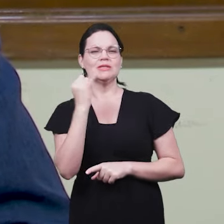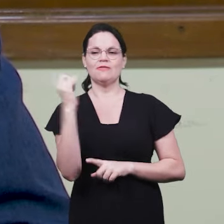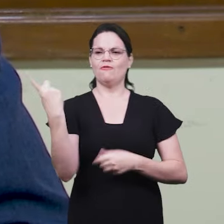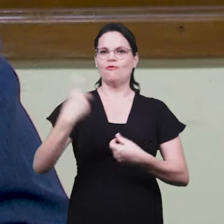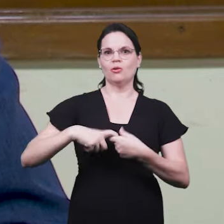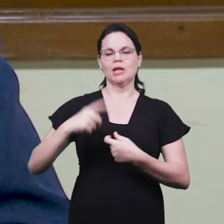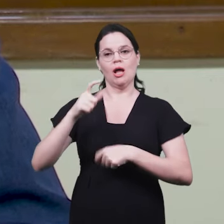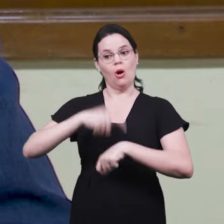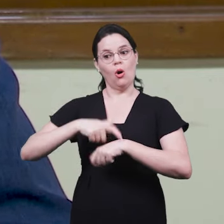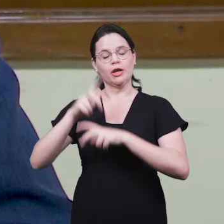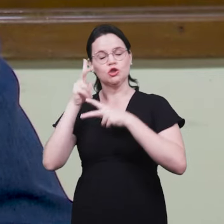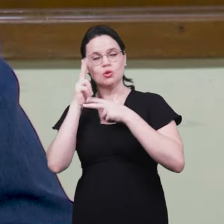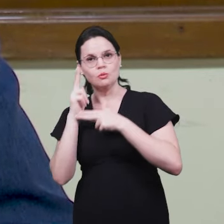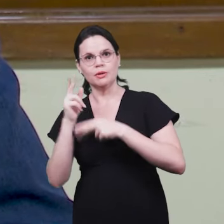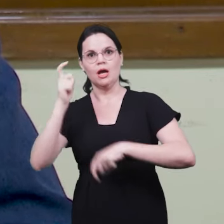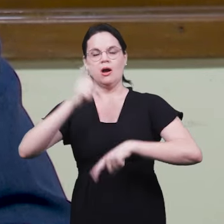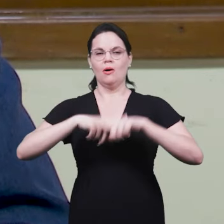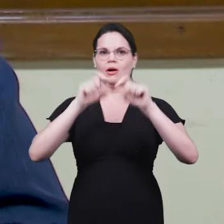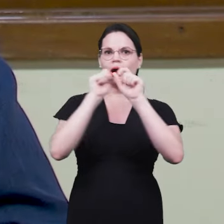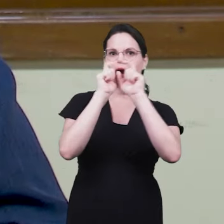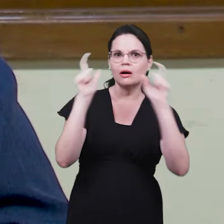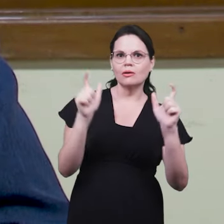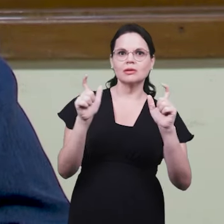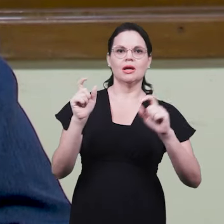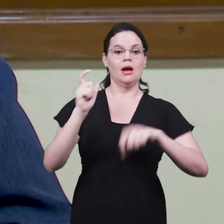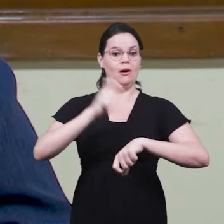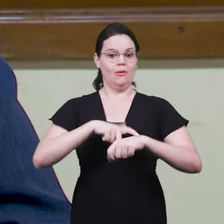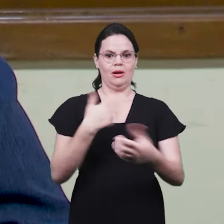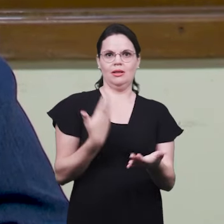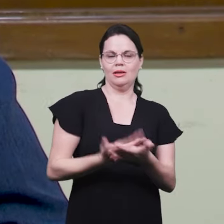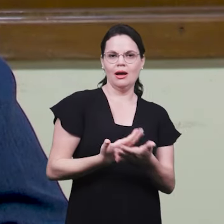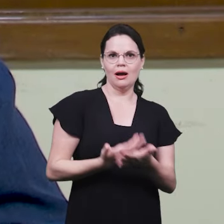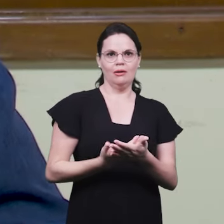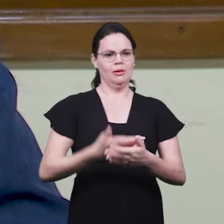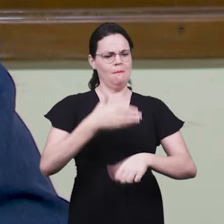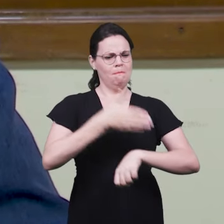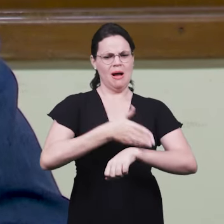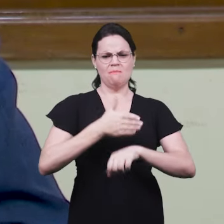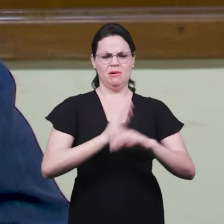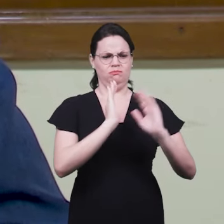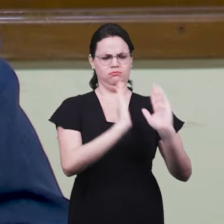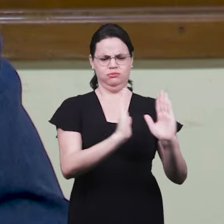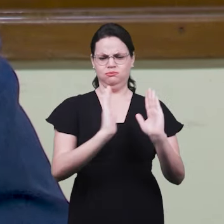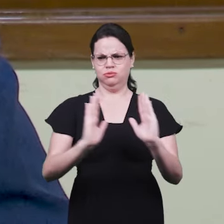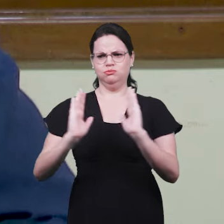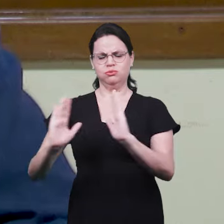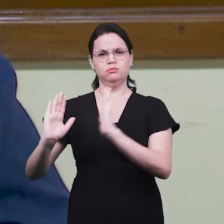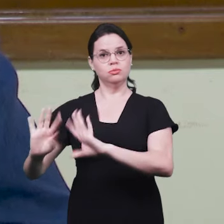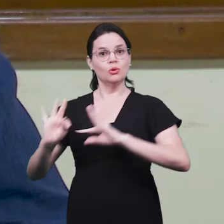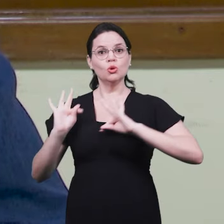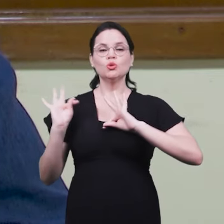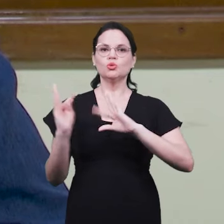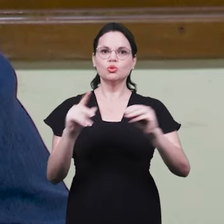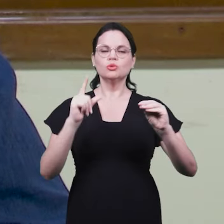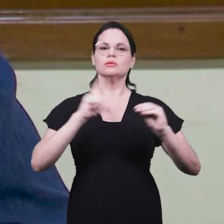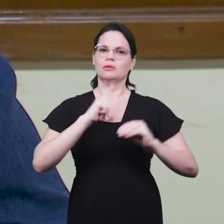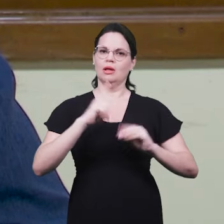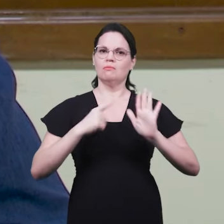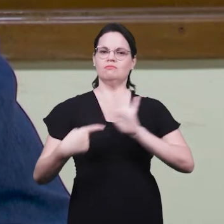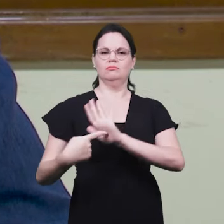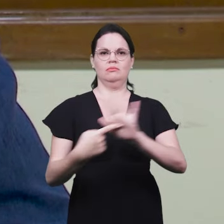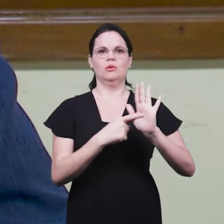recolher, hora de acordar, hora de aula, hora de encerrou a aula. Então, são tudo aqui, é